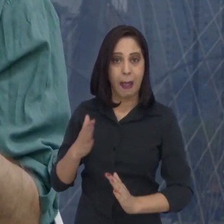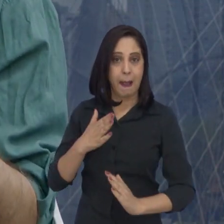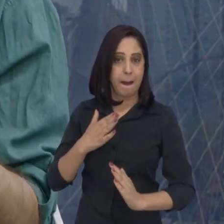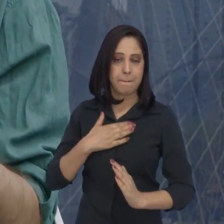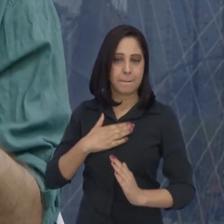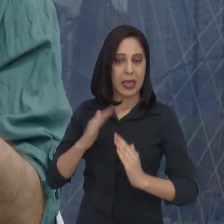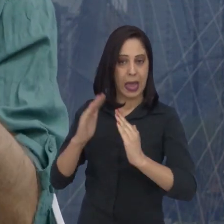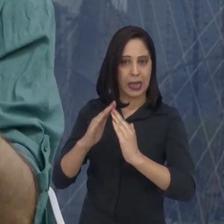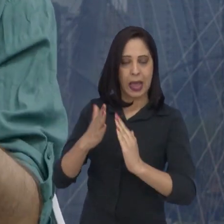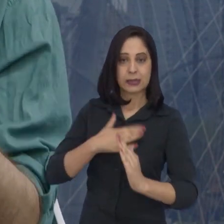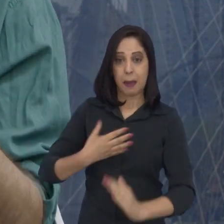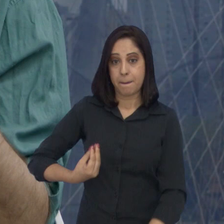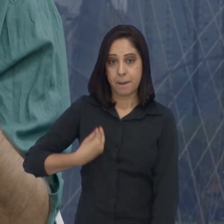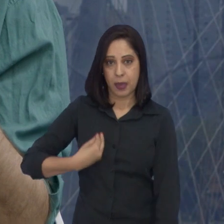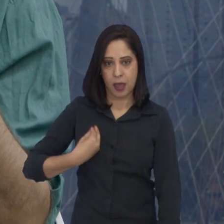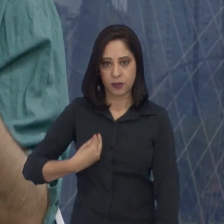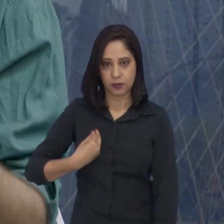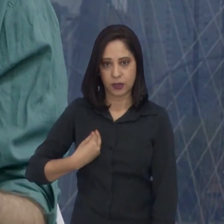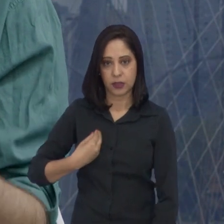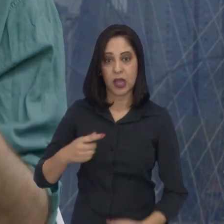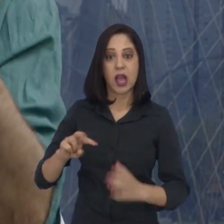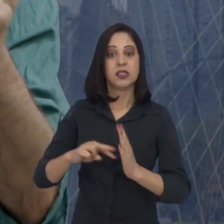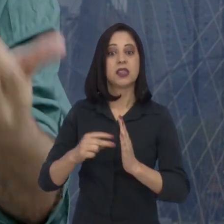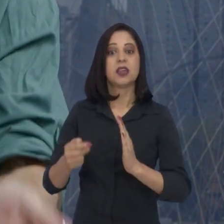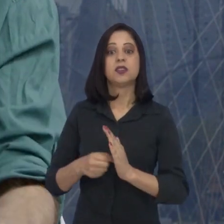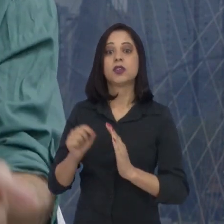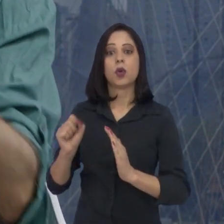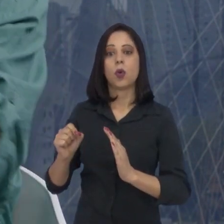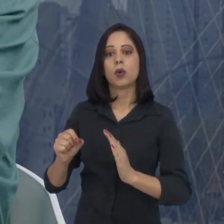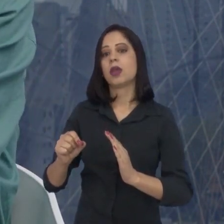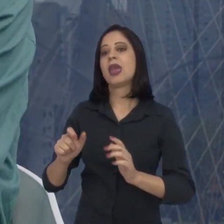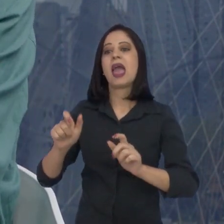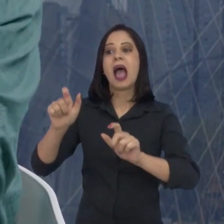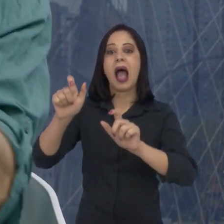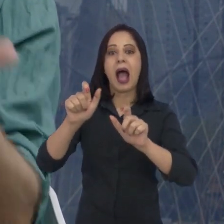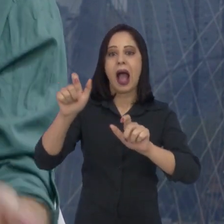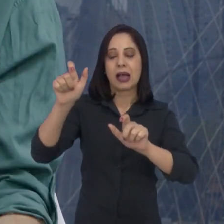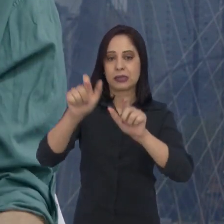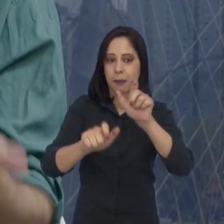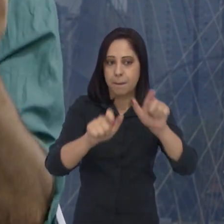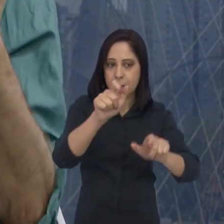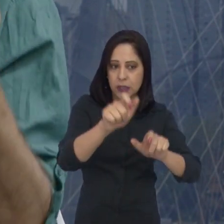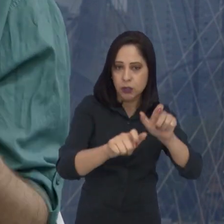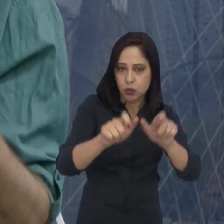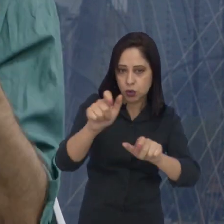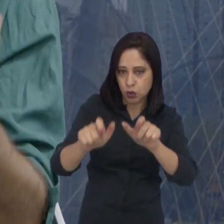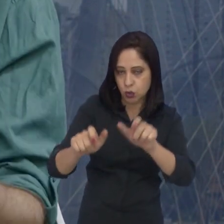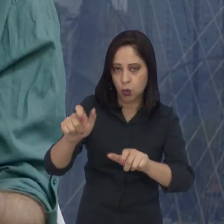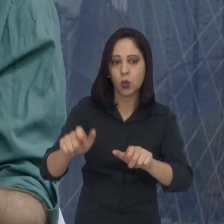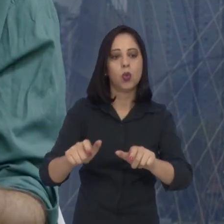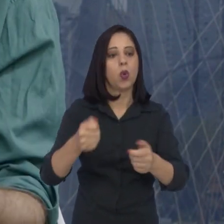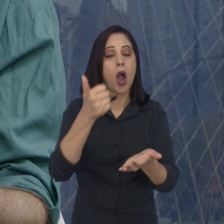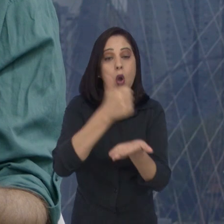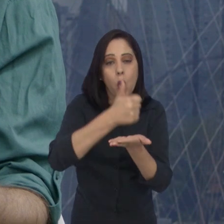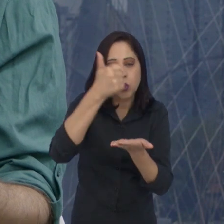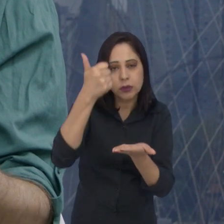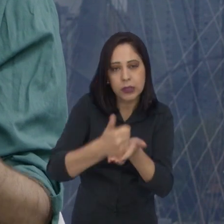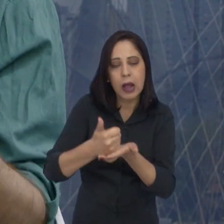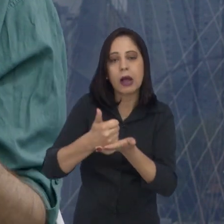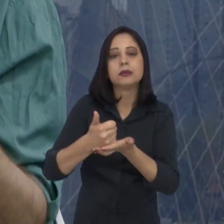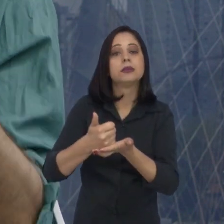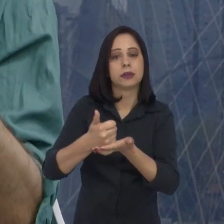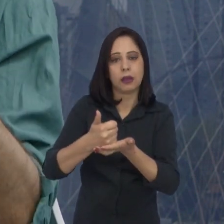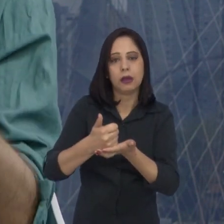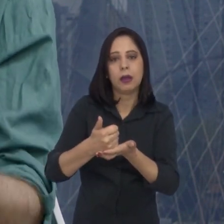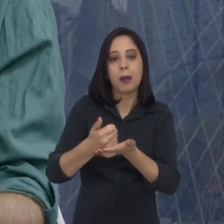Vida, que chama entidades, que é aquele que as pessoas organizadas contratam assessoria técnica para gerir o dinheiro,